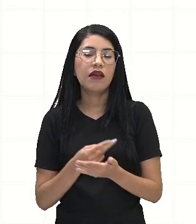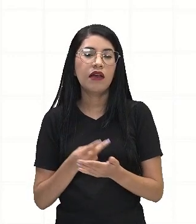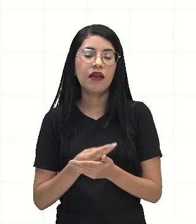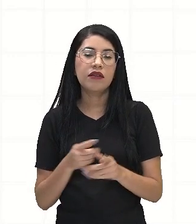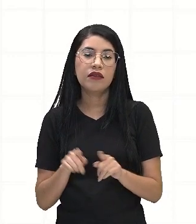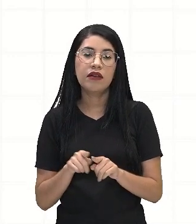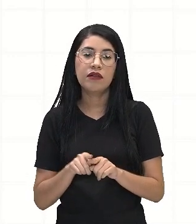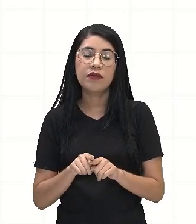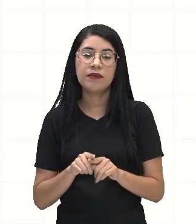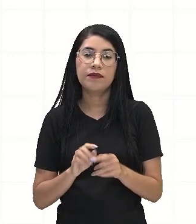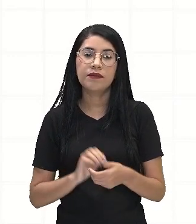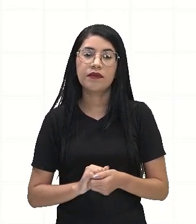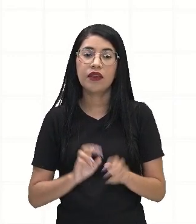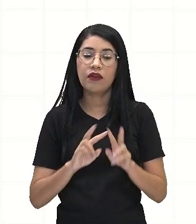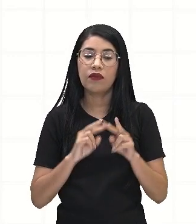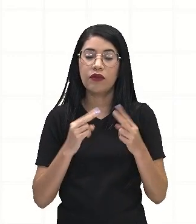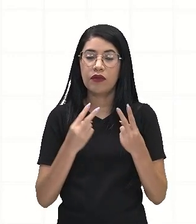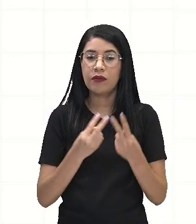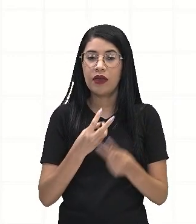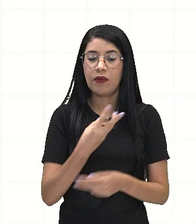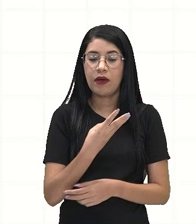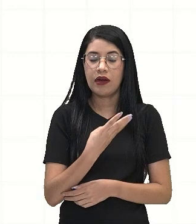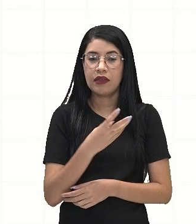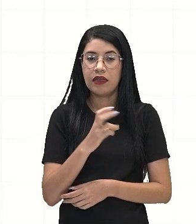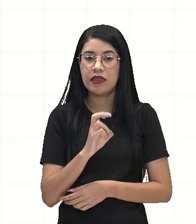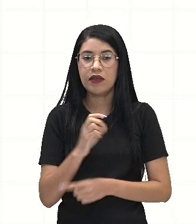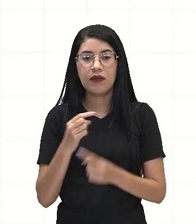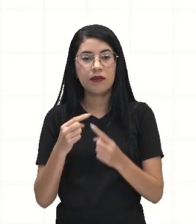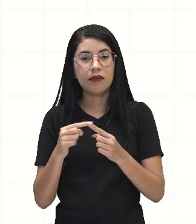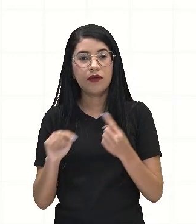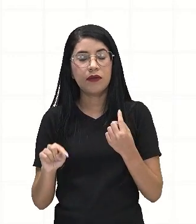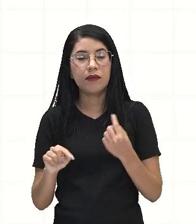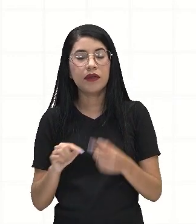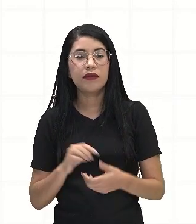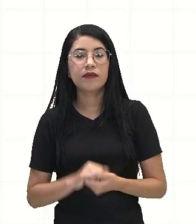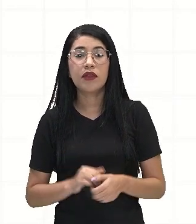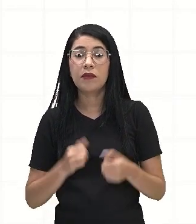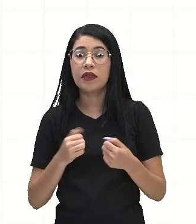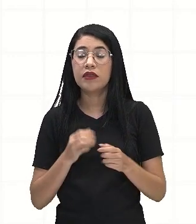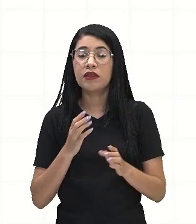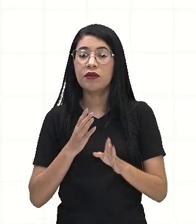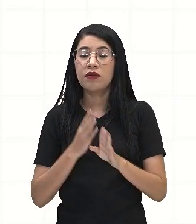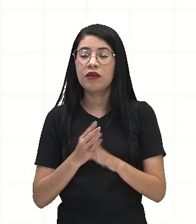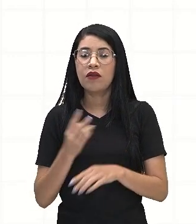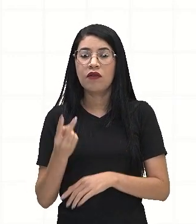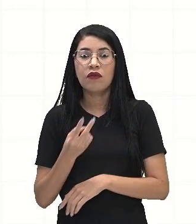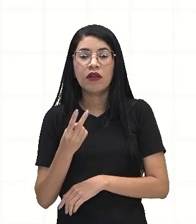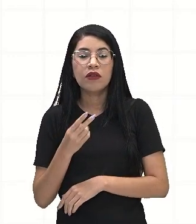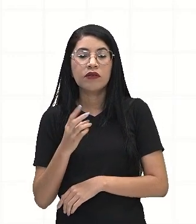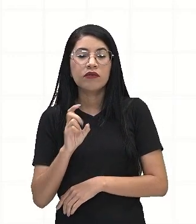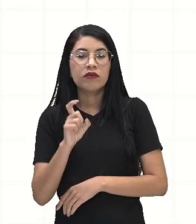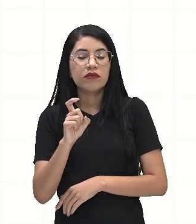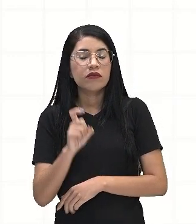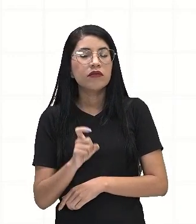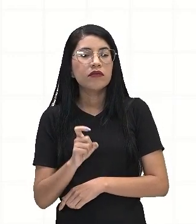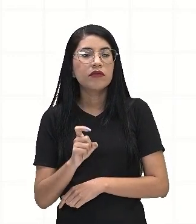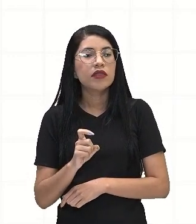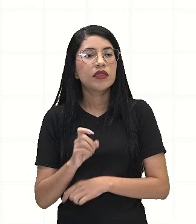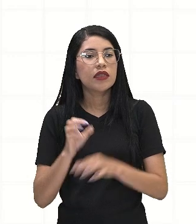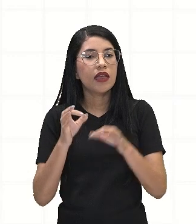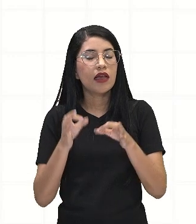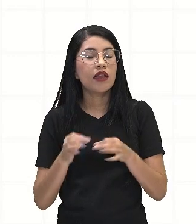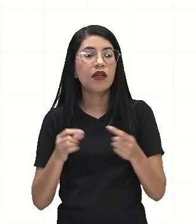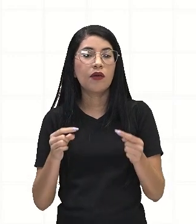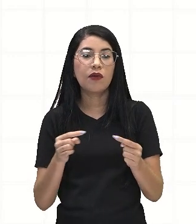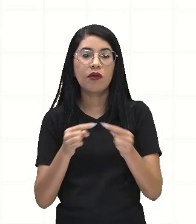volume é 45 e não 75. Então, eu preciso encontrar qual é o valor desse X, né? Que vai dar certo aí